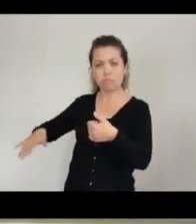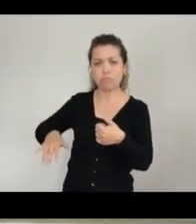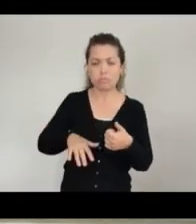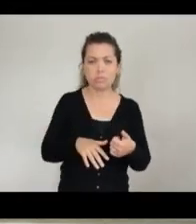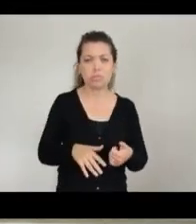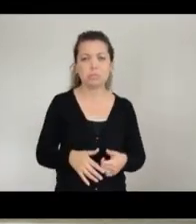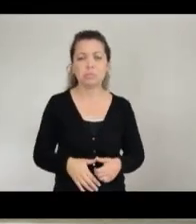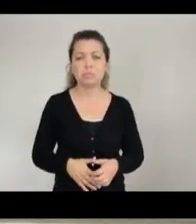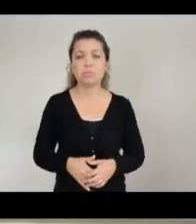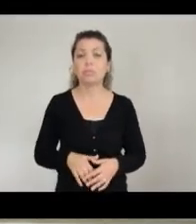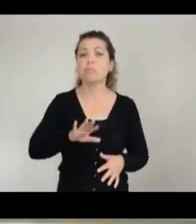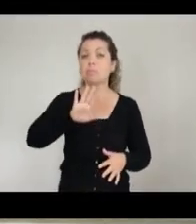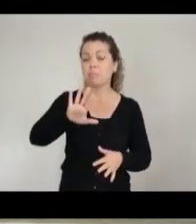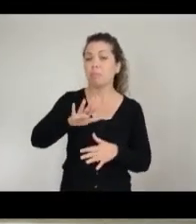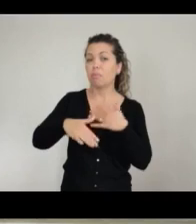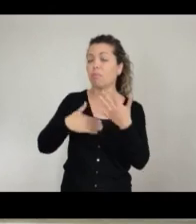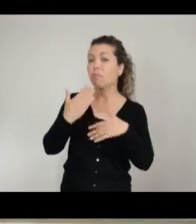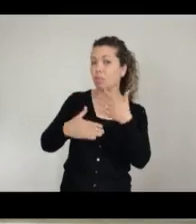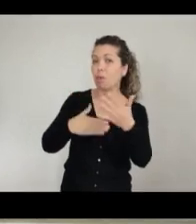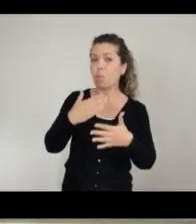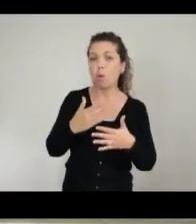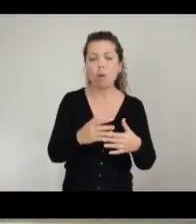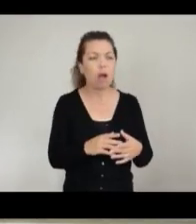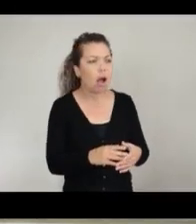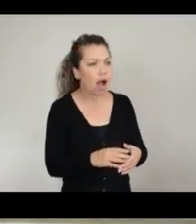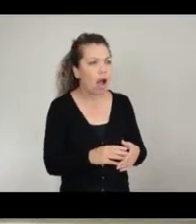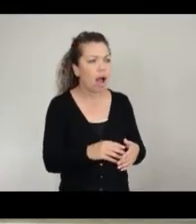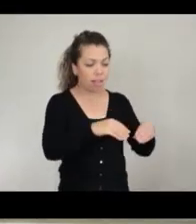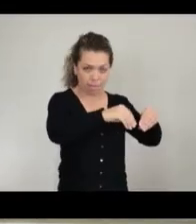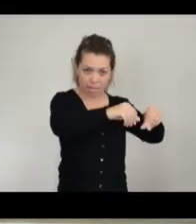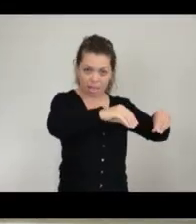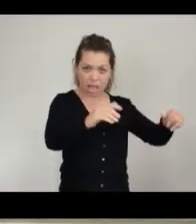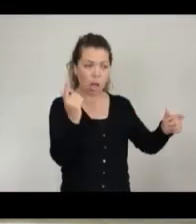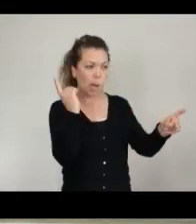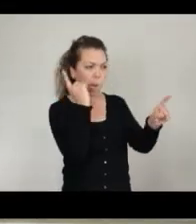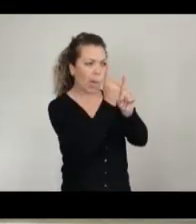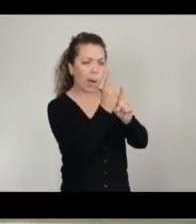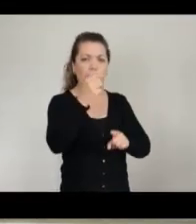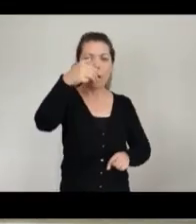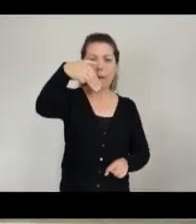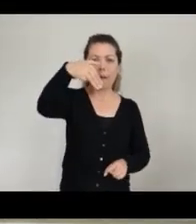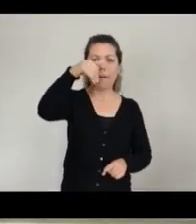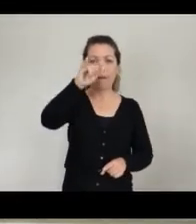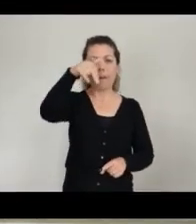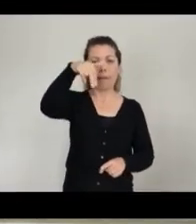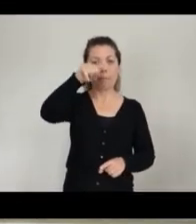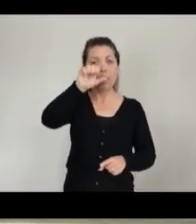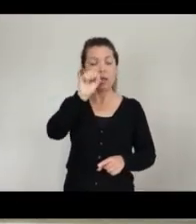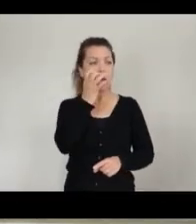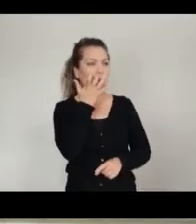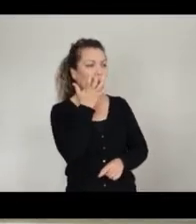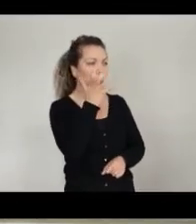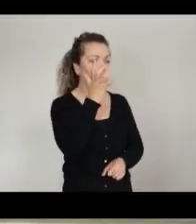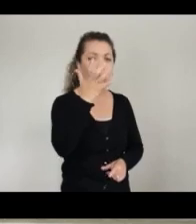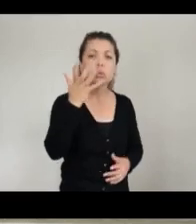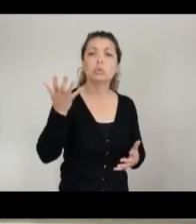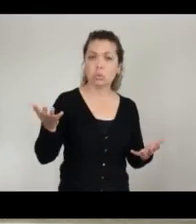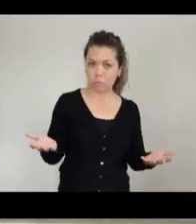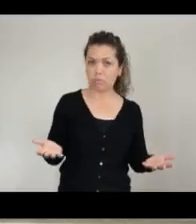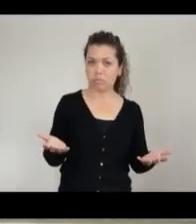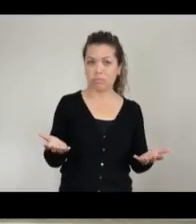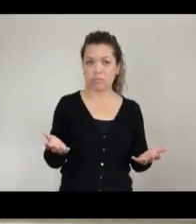ciclo havia entrado em uma curva descendente. Se em 1836 a vila de Iguape contava com 82 engenhos de beneficiamento